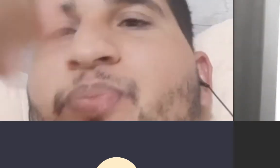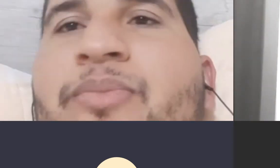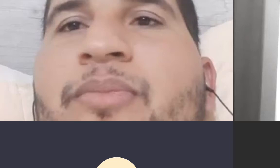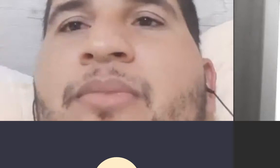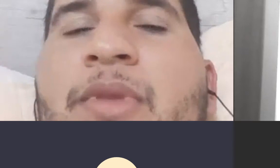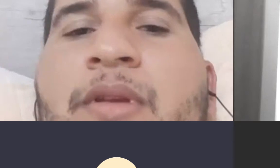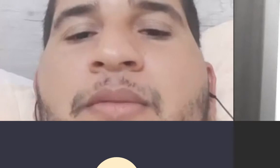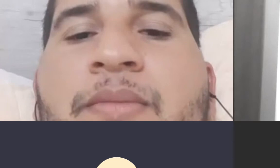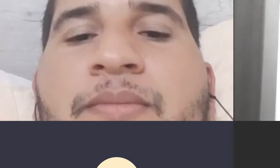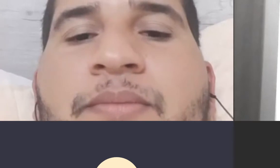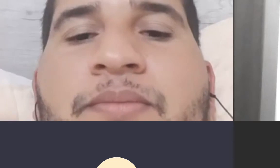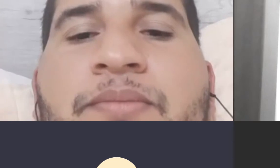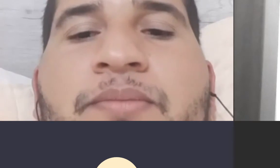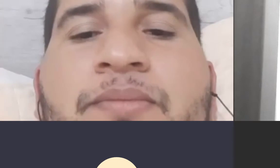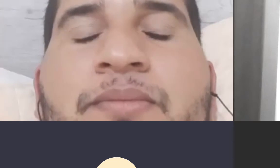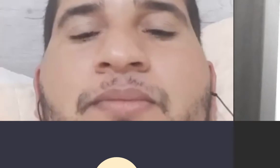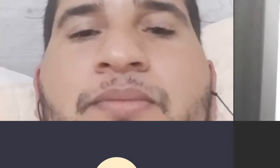redutor